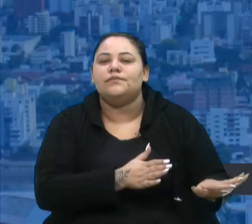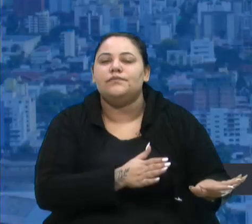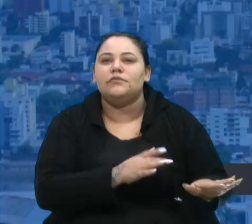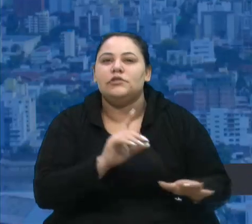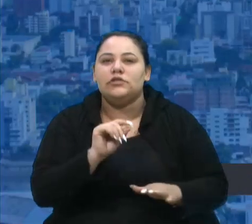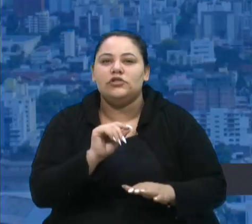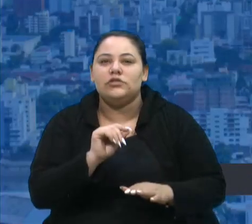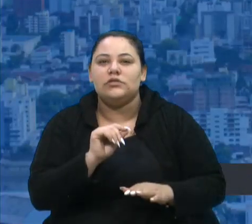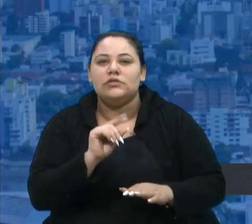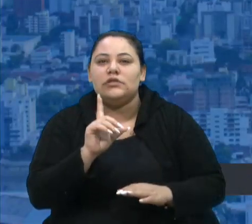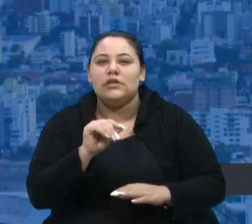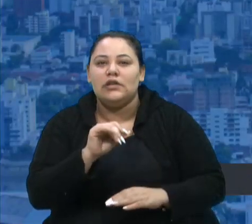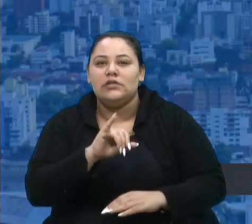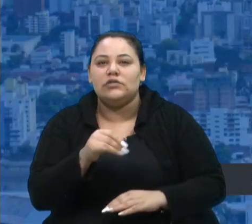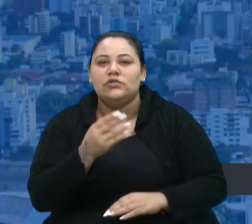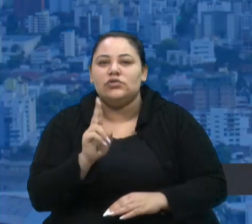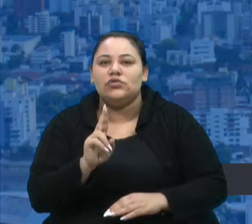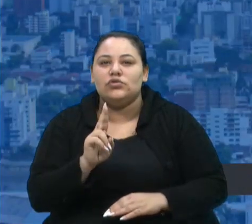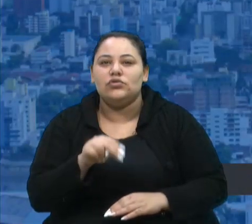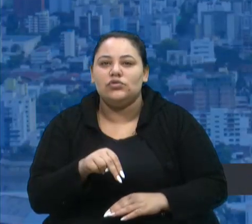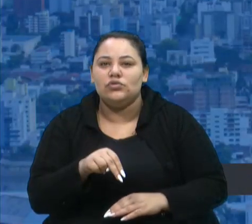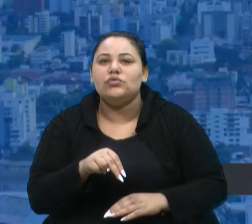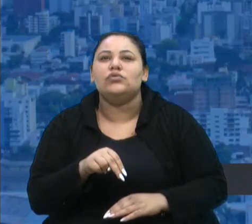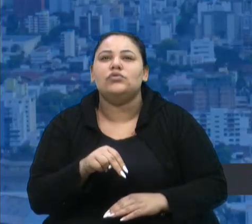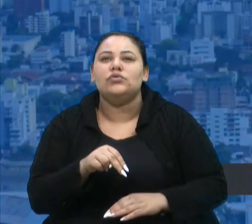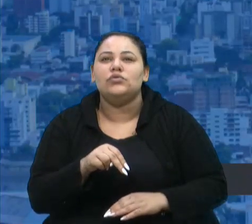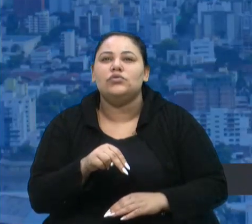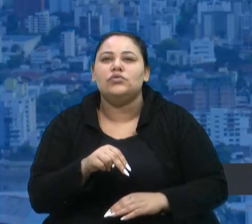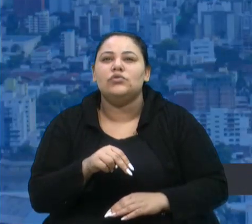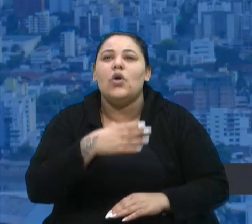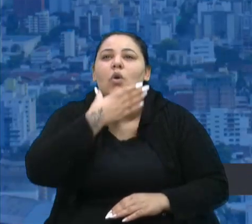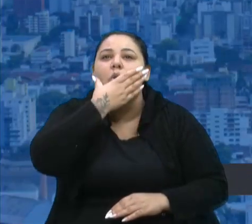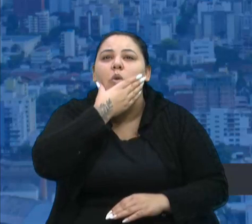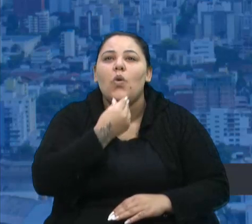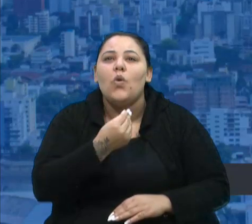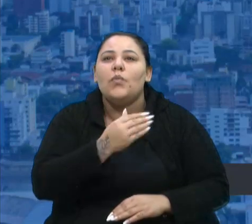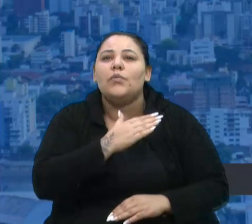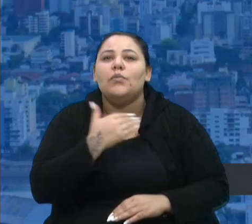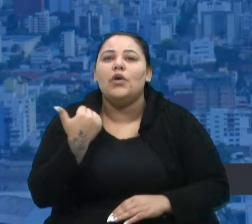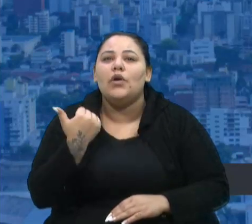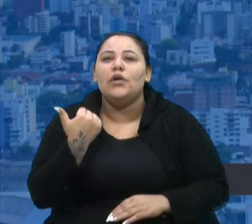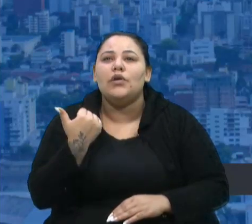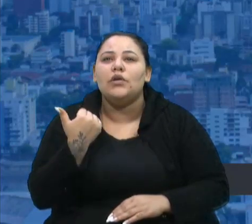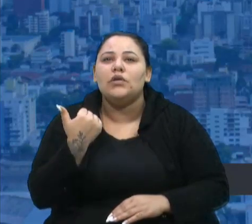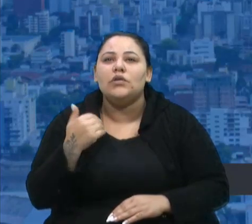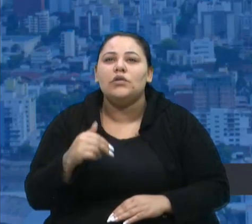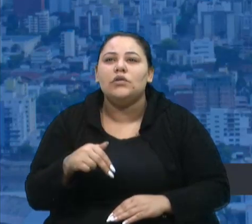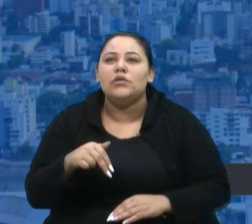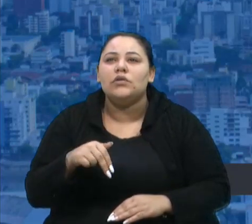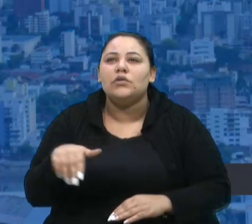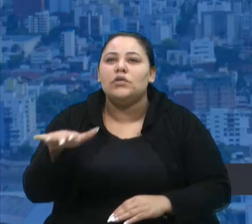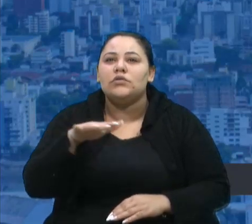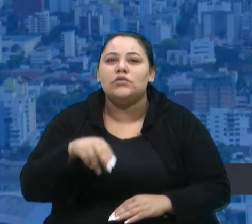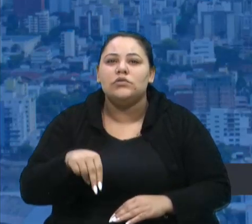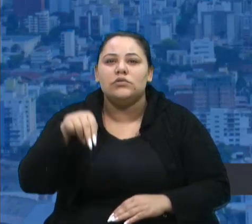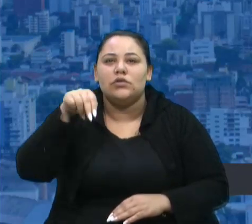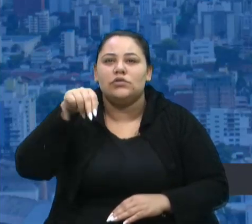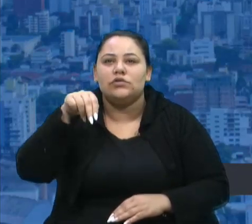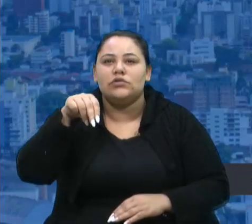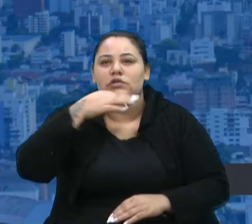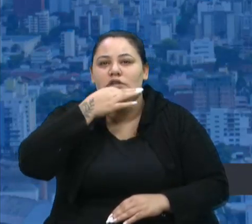de julho, um homem morre na Zona Norte. Olha bem, uma pessoa perdeu a vida com incêndio ali na